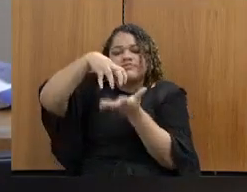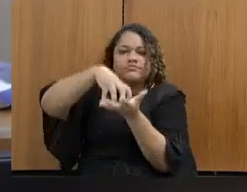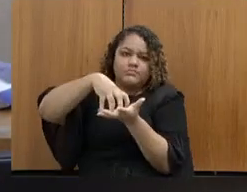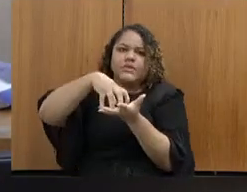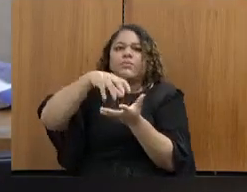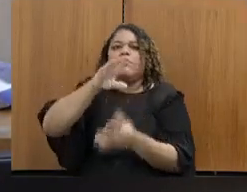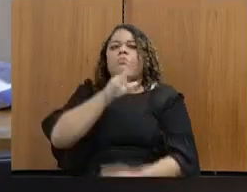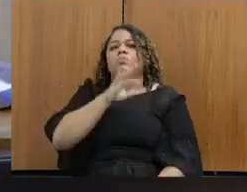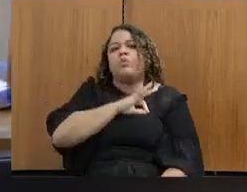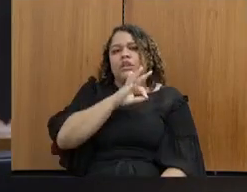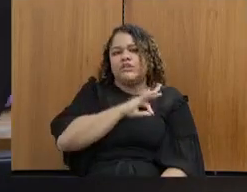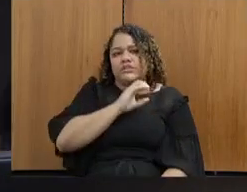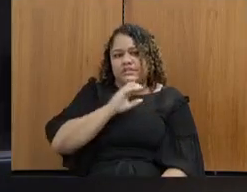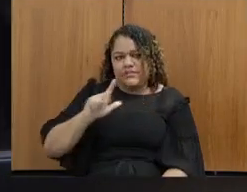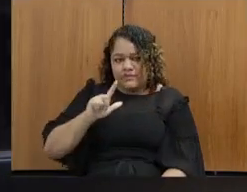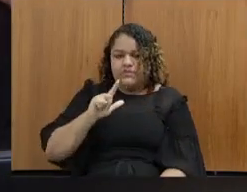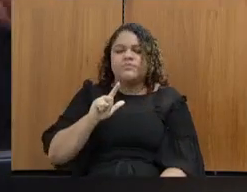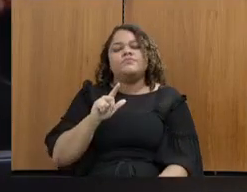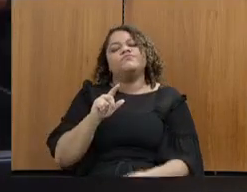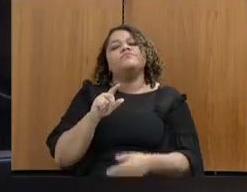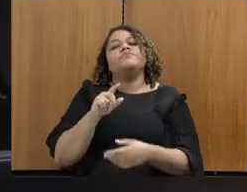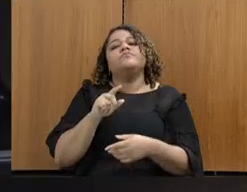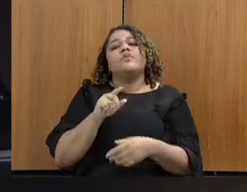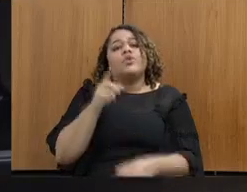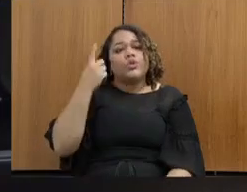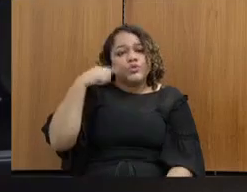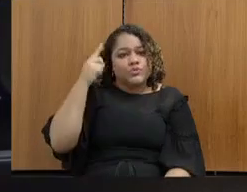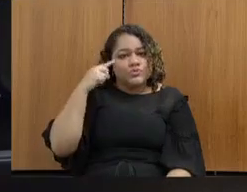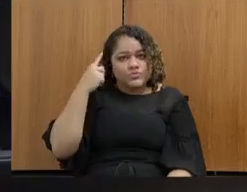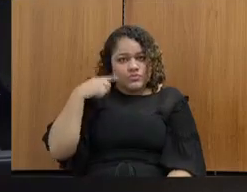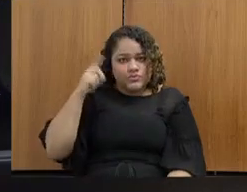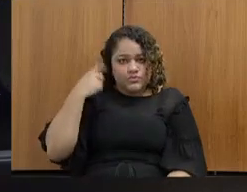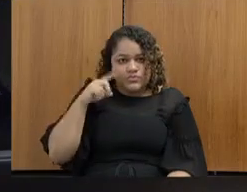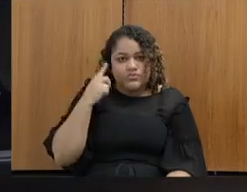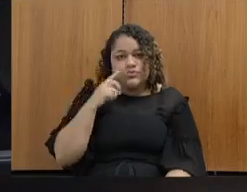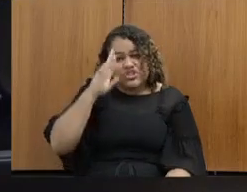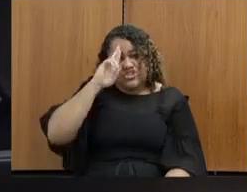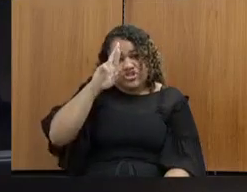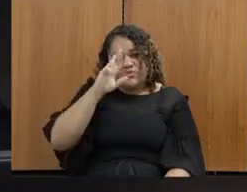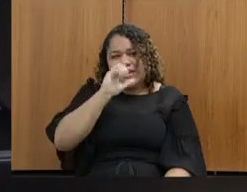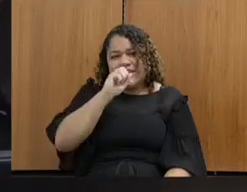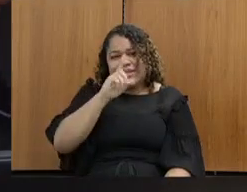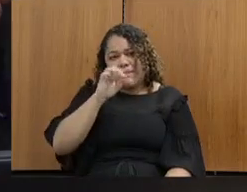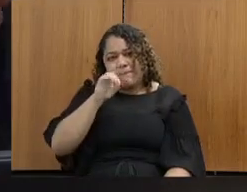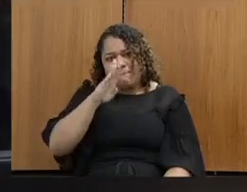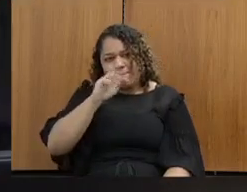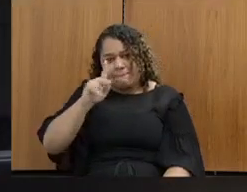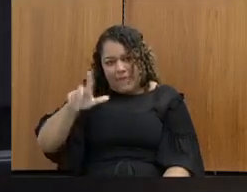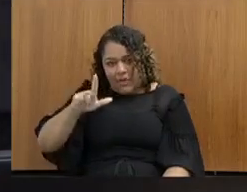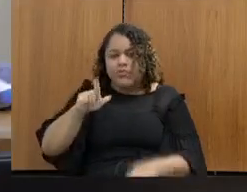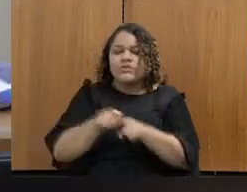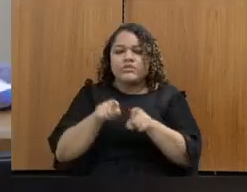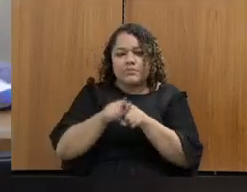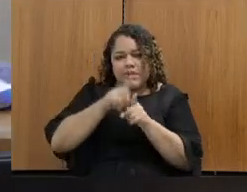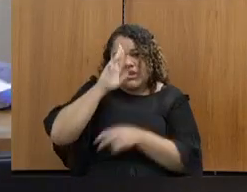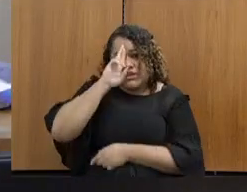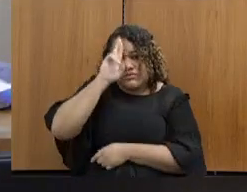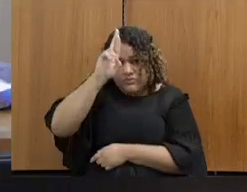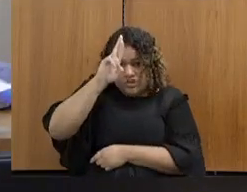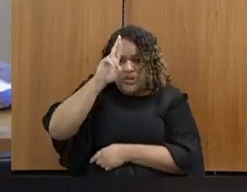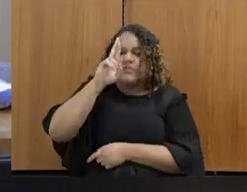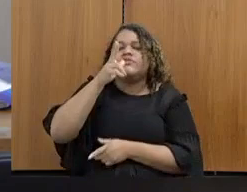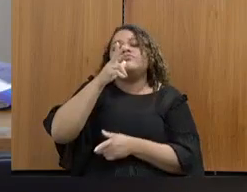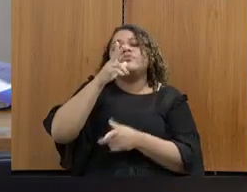cara imeata diretora da catebal Dr Oscar Pinheiro Nicolai diretor geral do Hospital da Polícia Civil